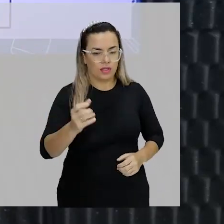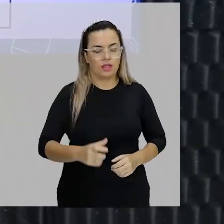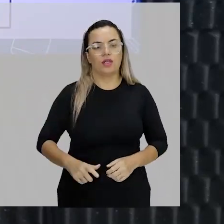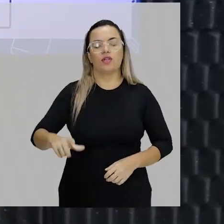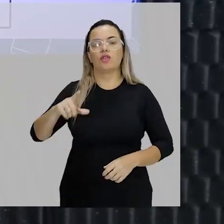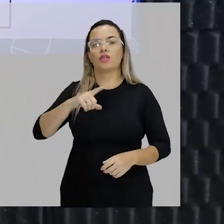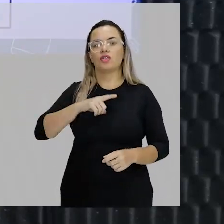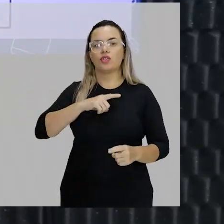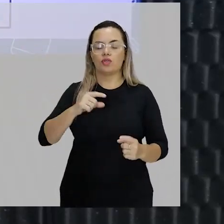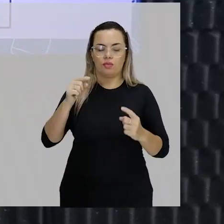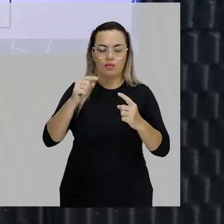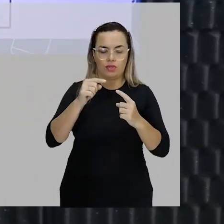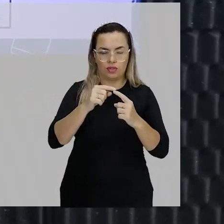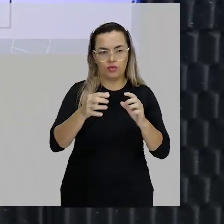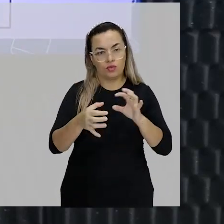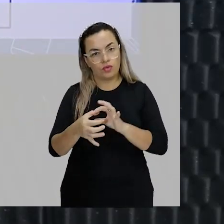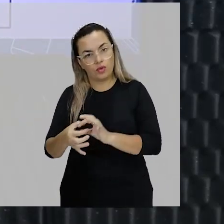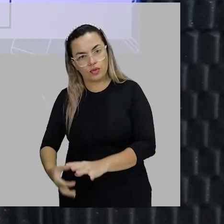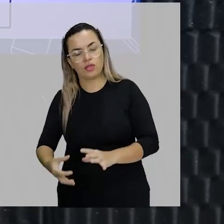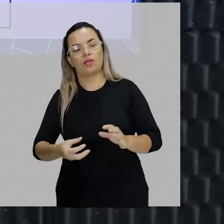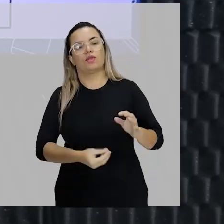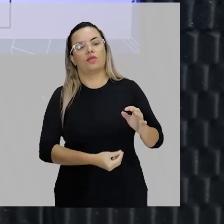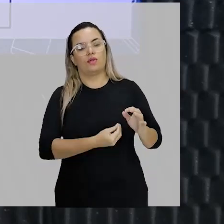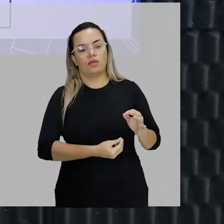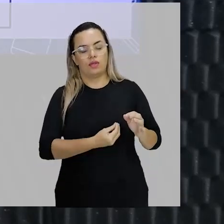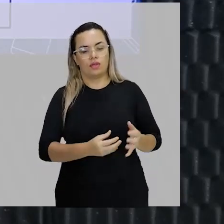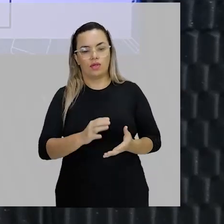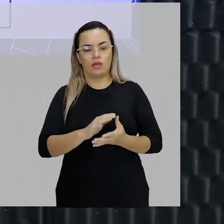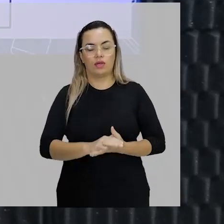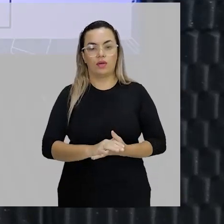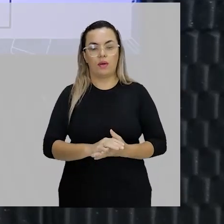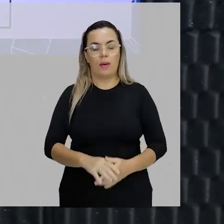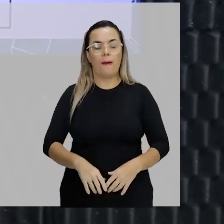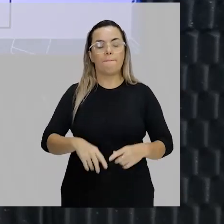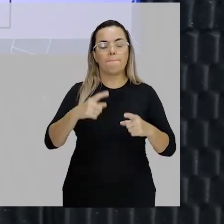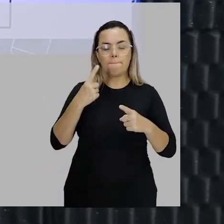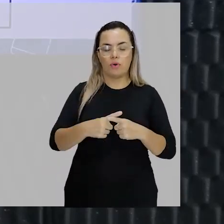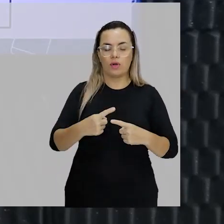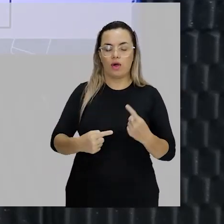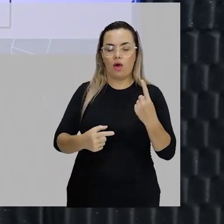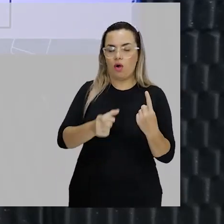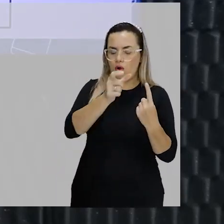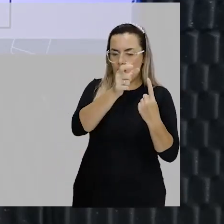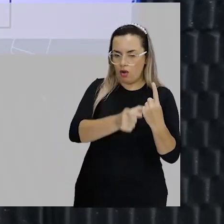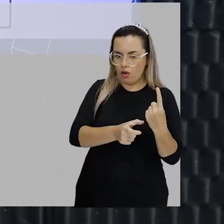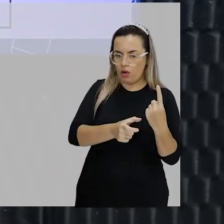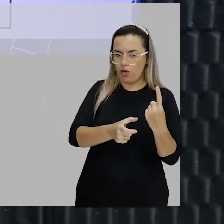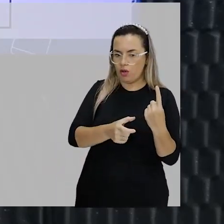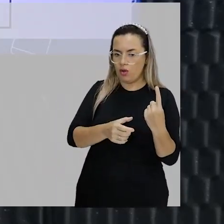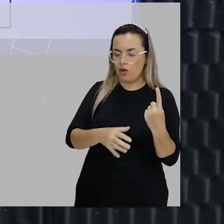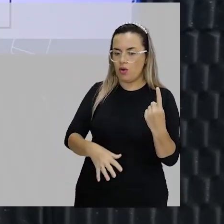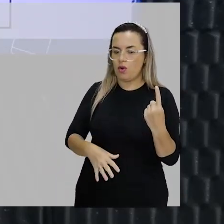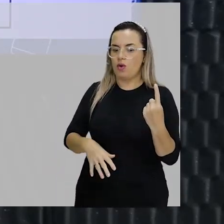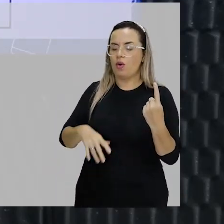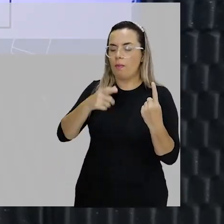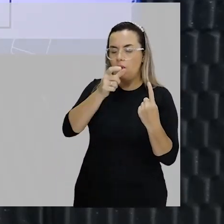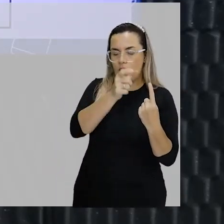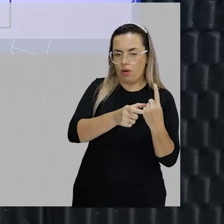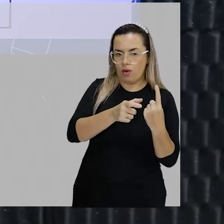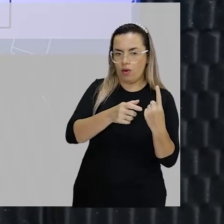de sobrevivência. Porque ora ele era caça e ora ele era